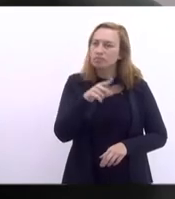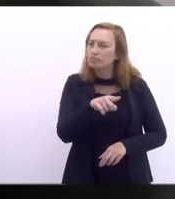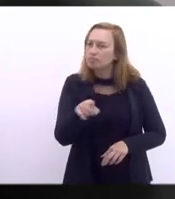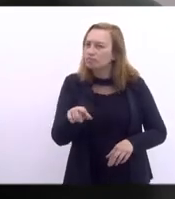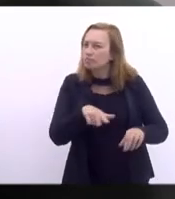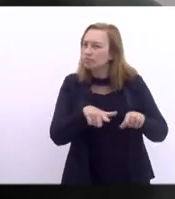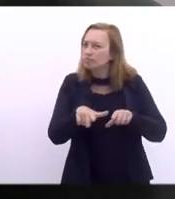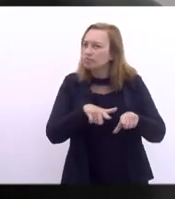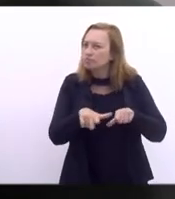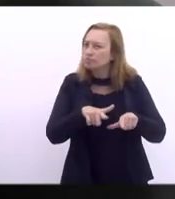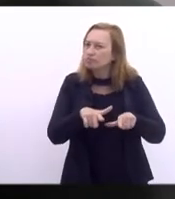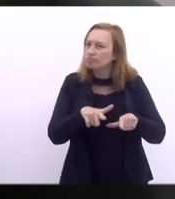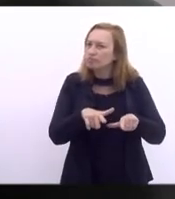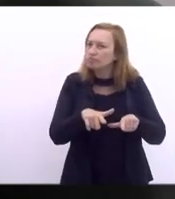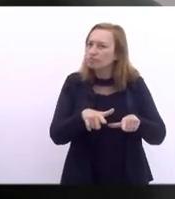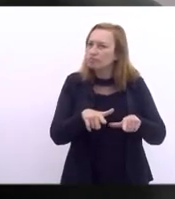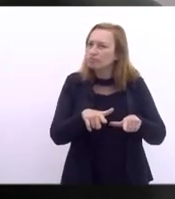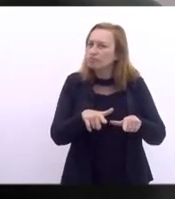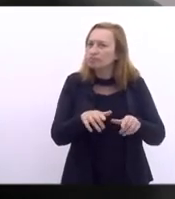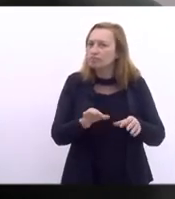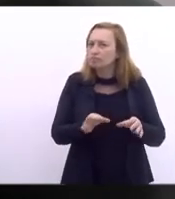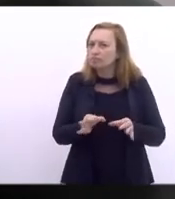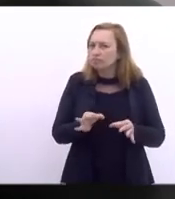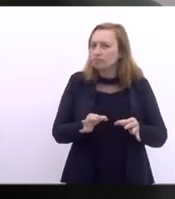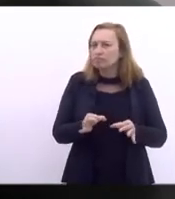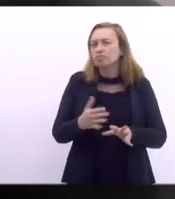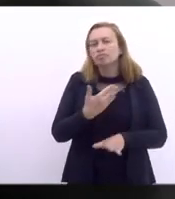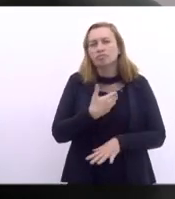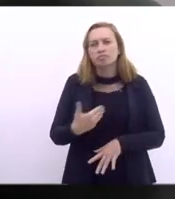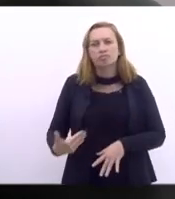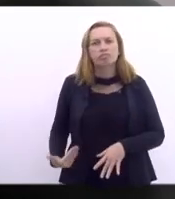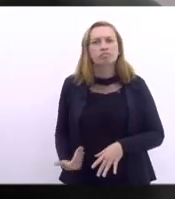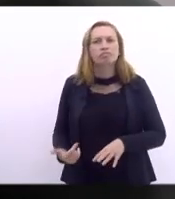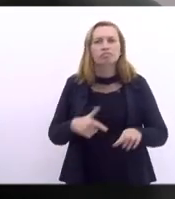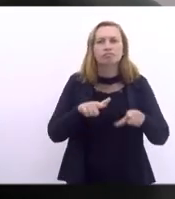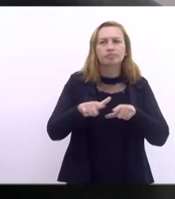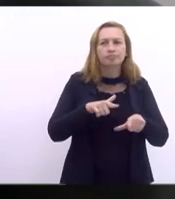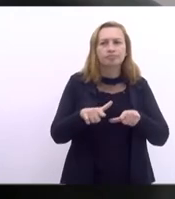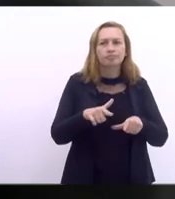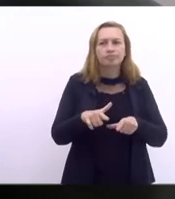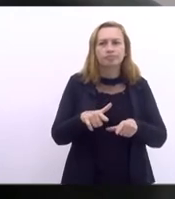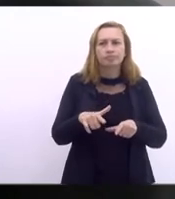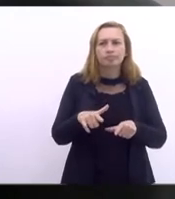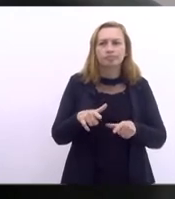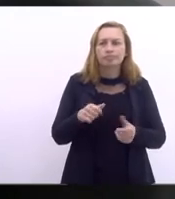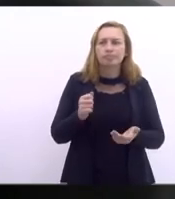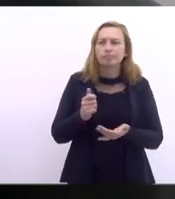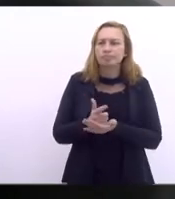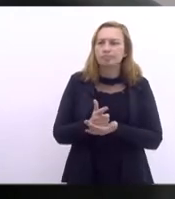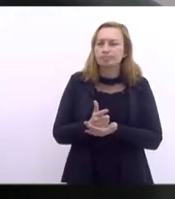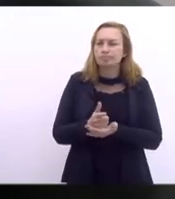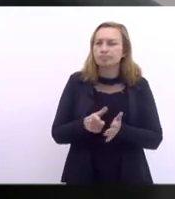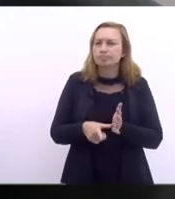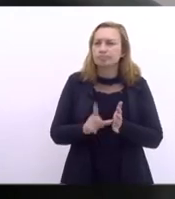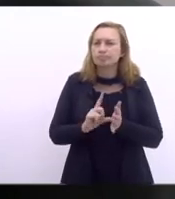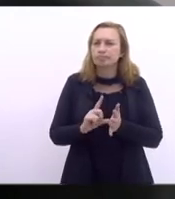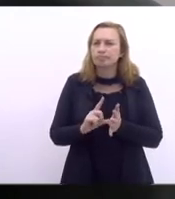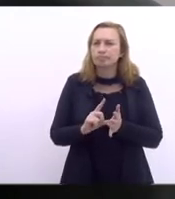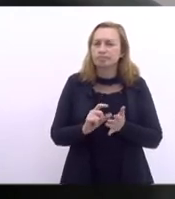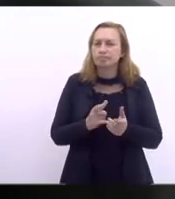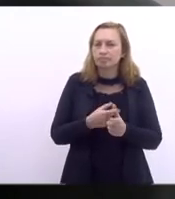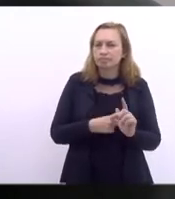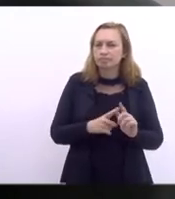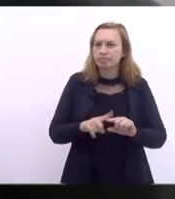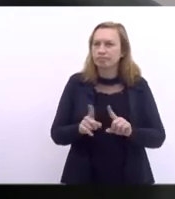foram tratadas pelo governo com operações de antecipação de receitas mas no fundo no fundo só